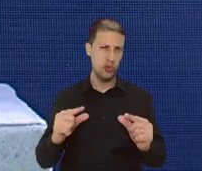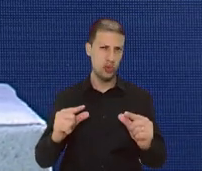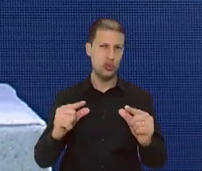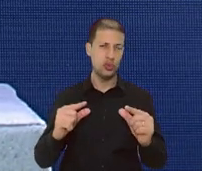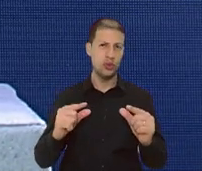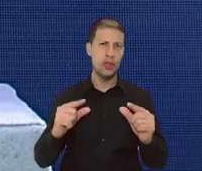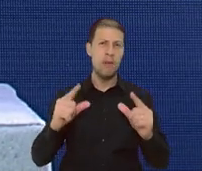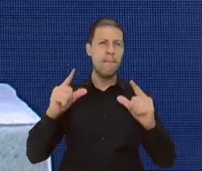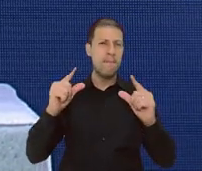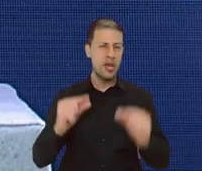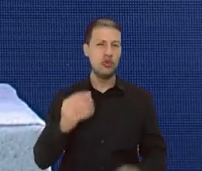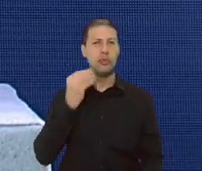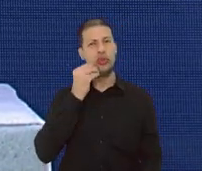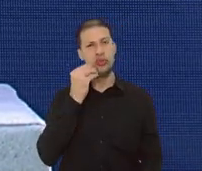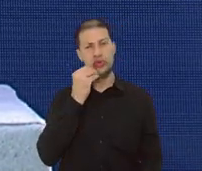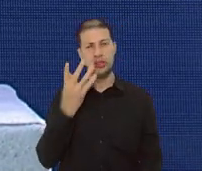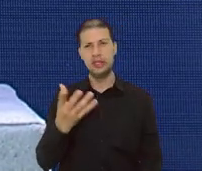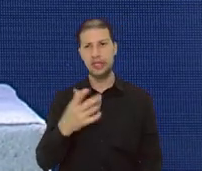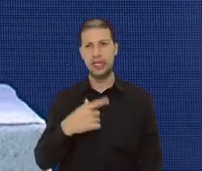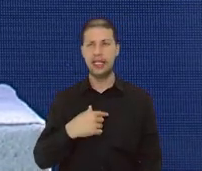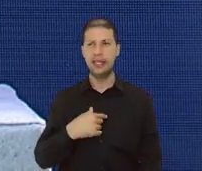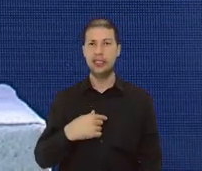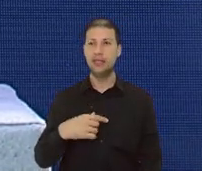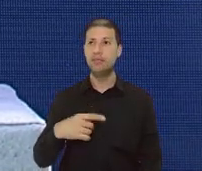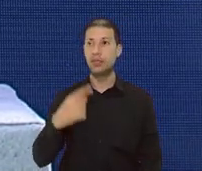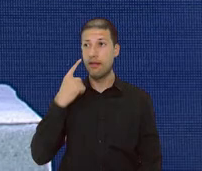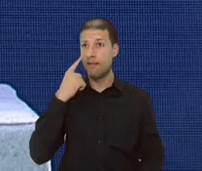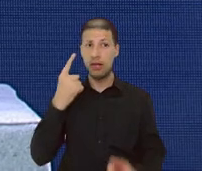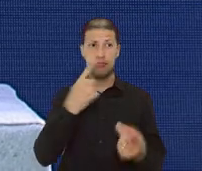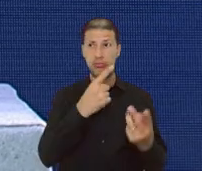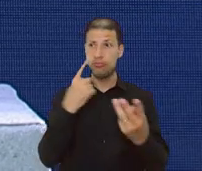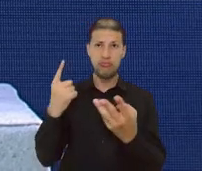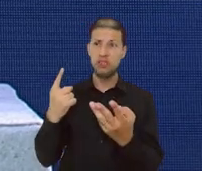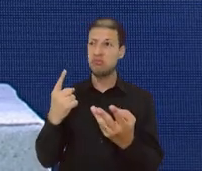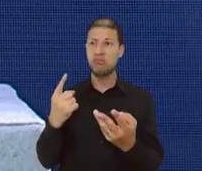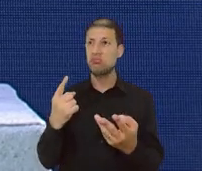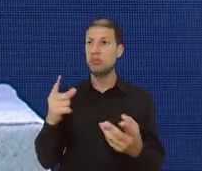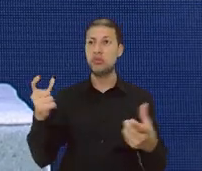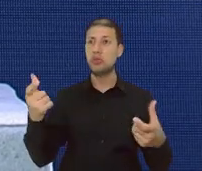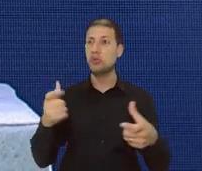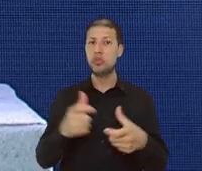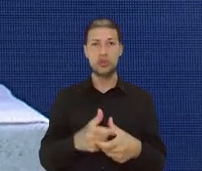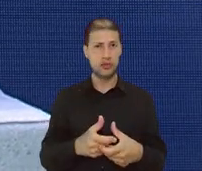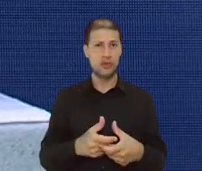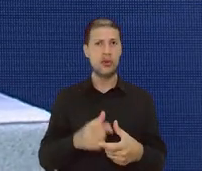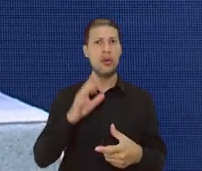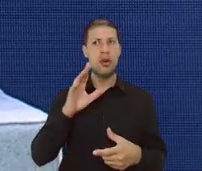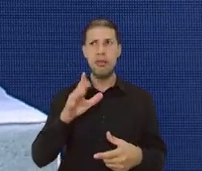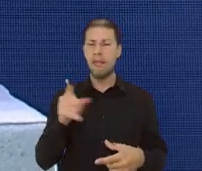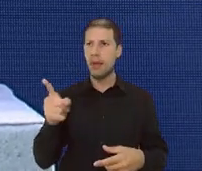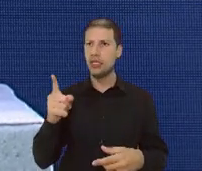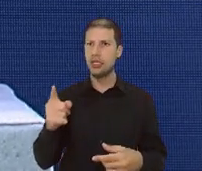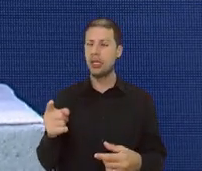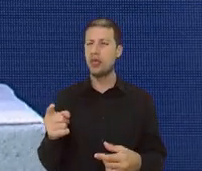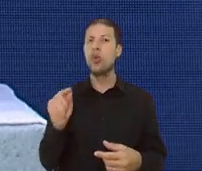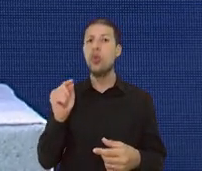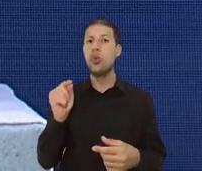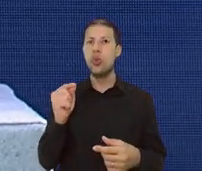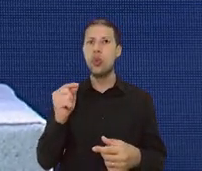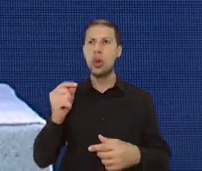oportunidades batendo na porta como a gente tinha mas com uma qualidade significativamente superior